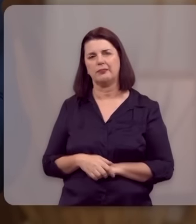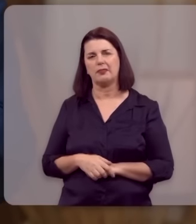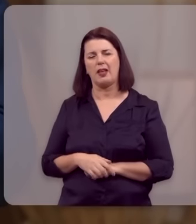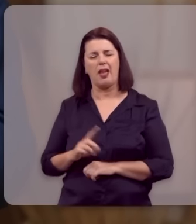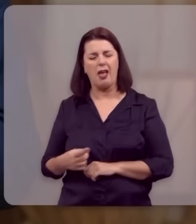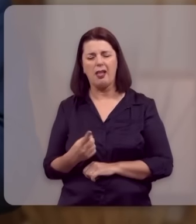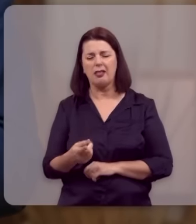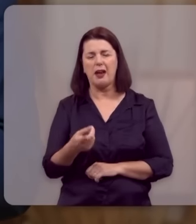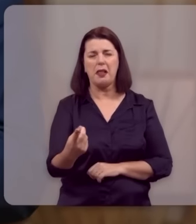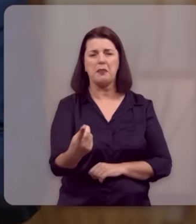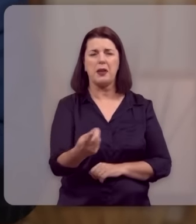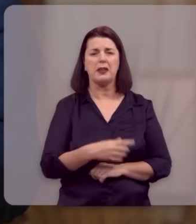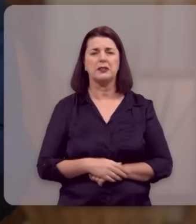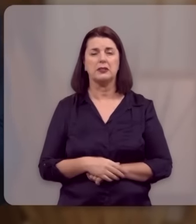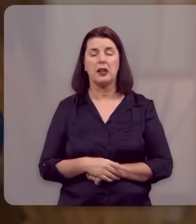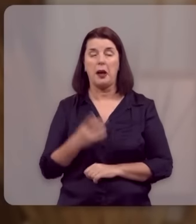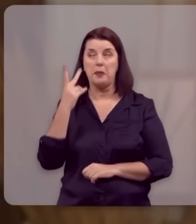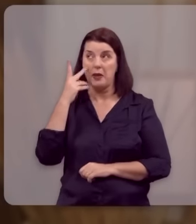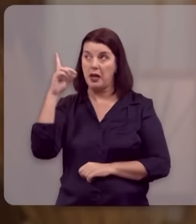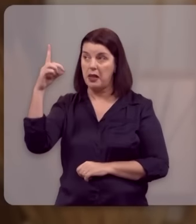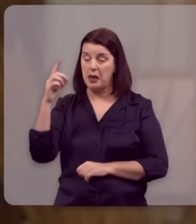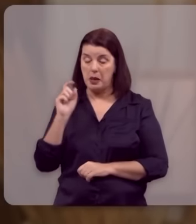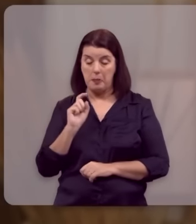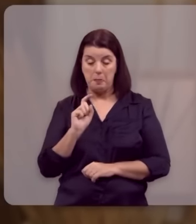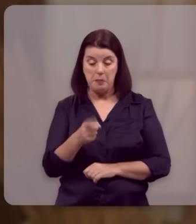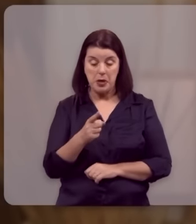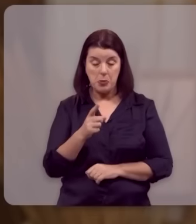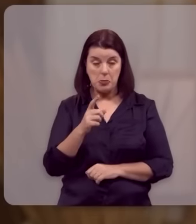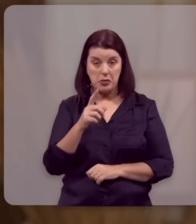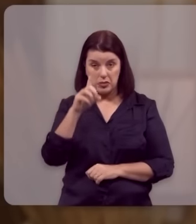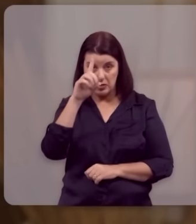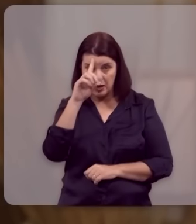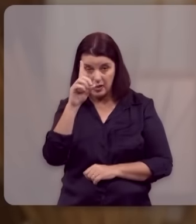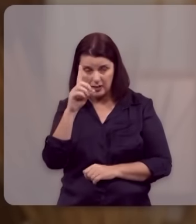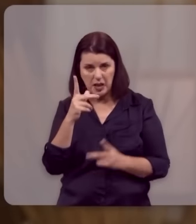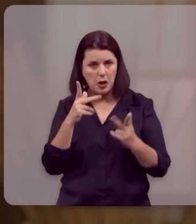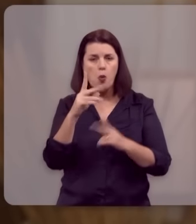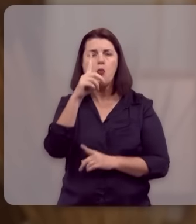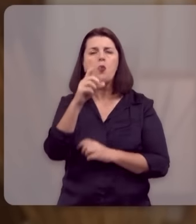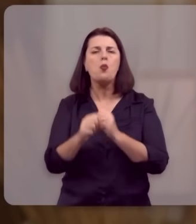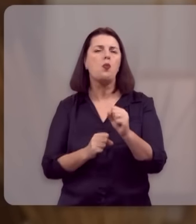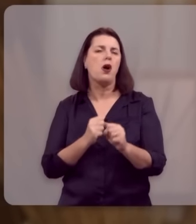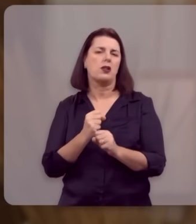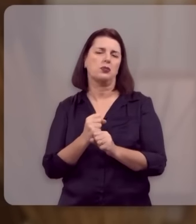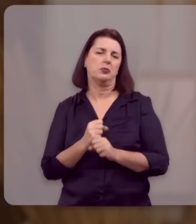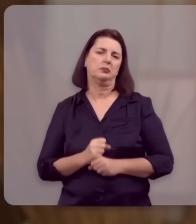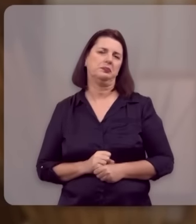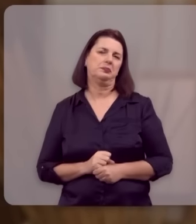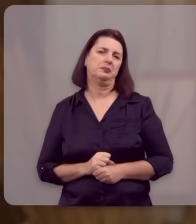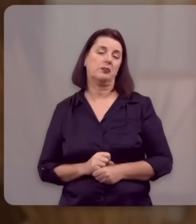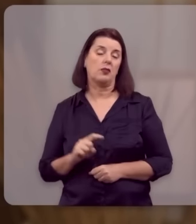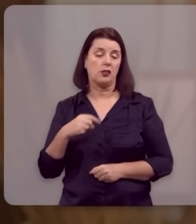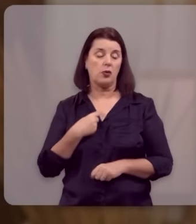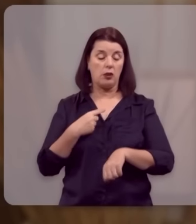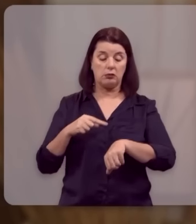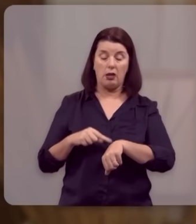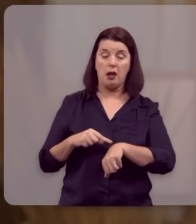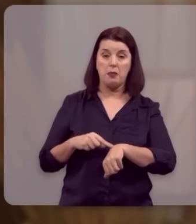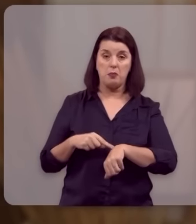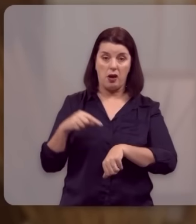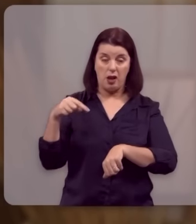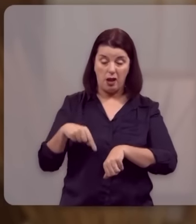Ele é eterno. Para ele, mil dias é como um ano é como mil dias. Nós lidamos com o tempo